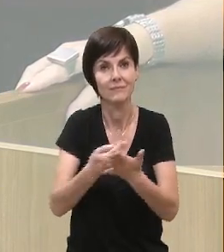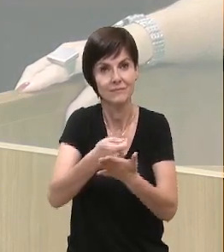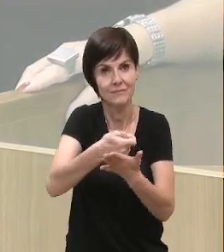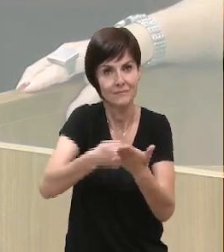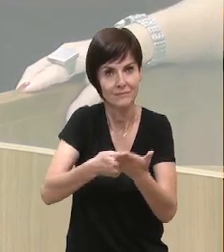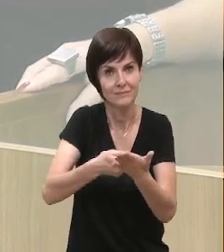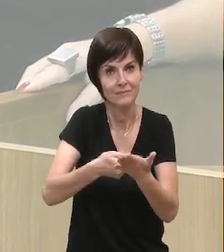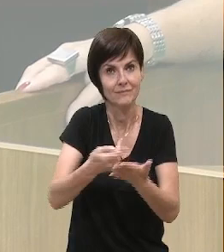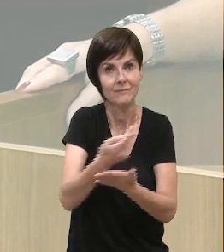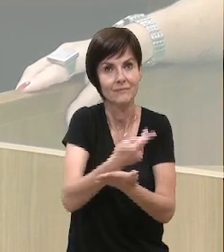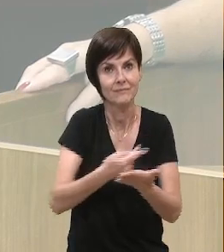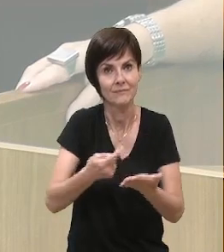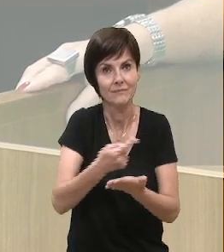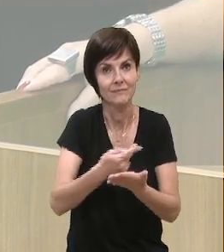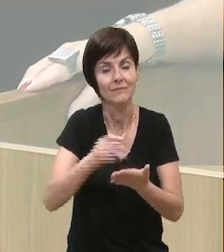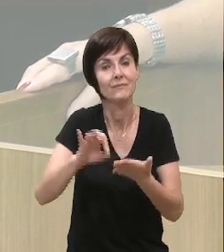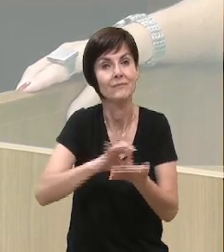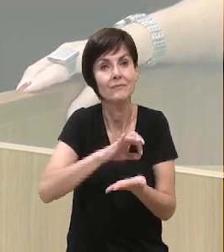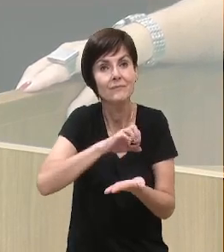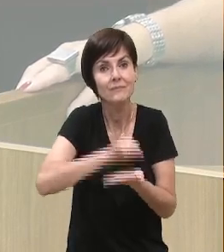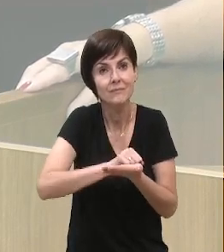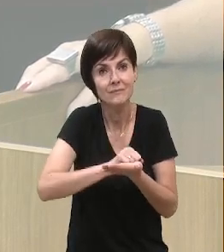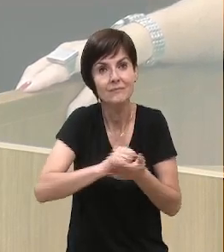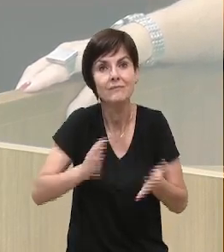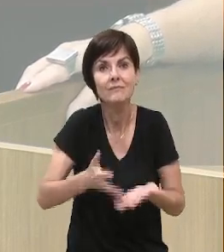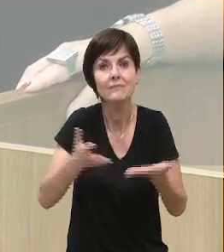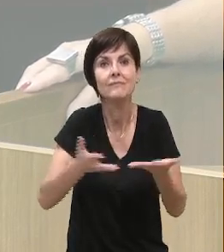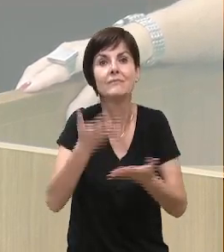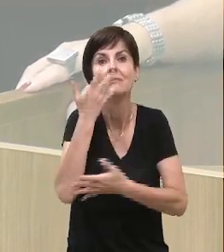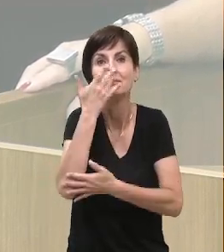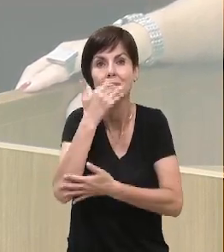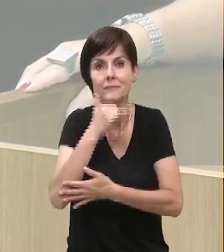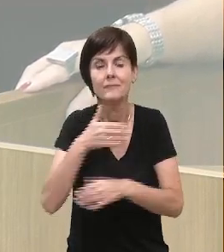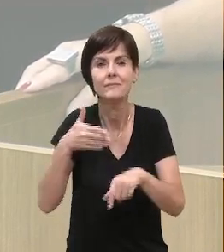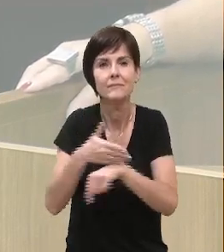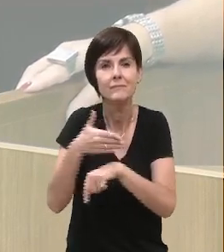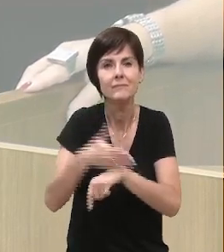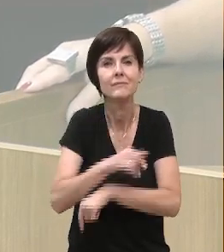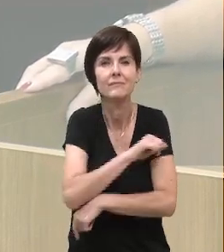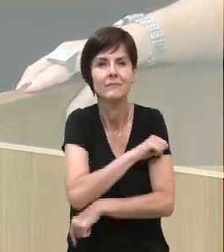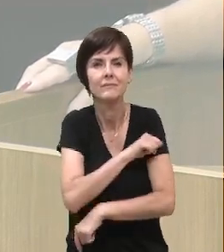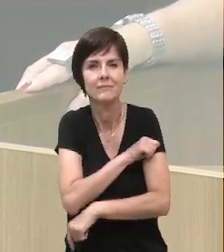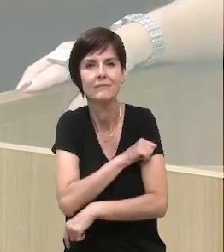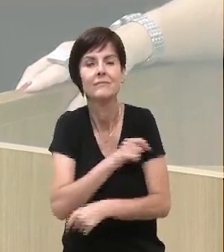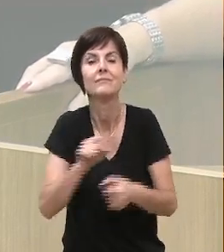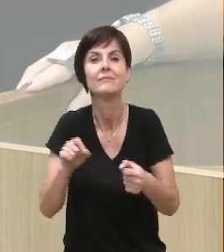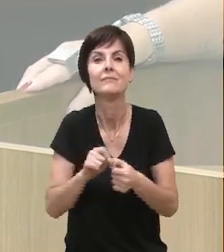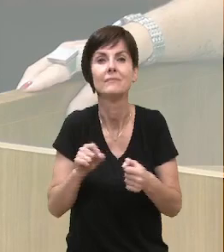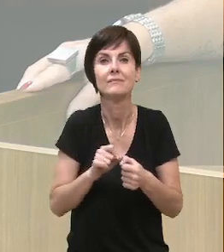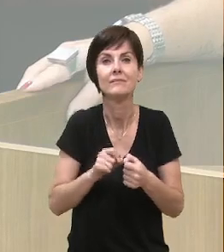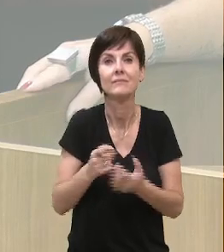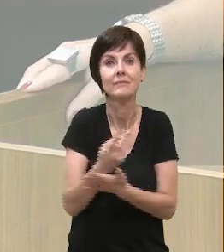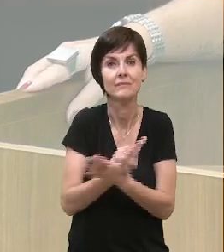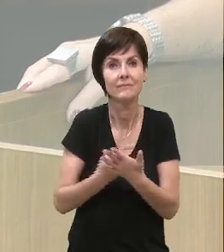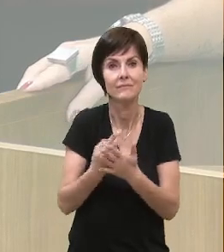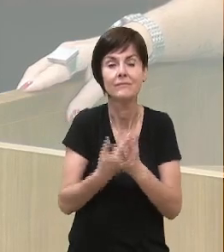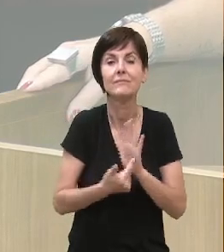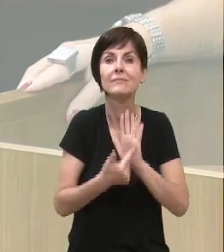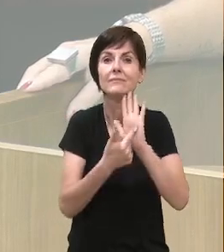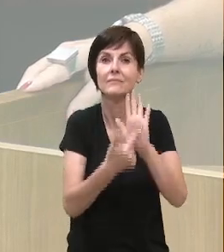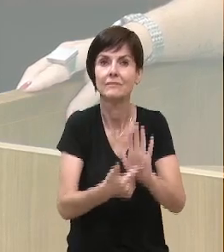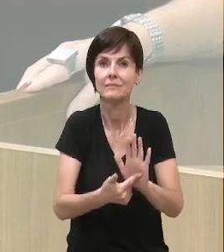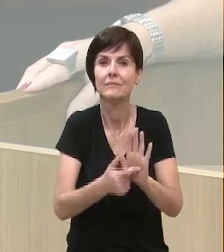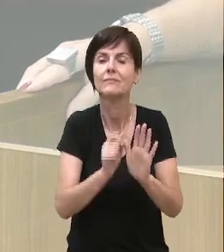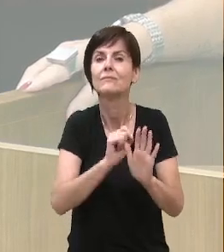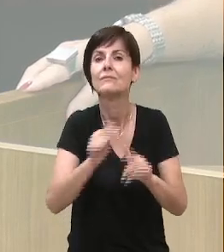concurso, né? Que se inscrevam, estimulam as crianças, os estudantes, a fazerem um desenho demonstrando o